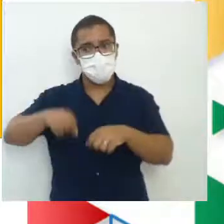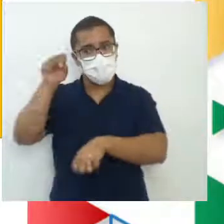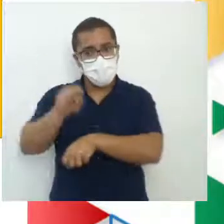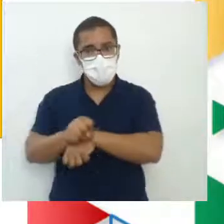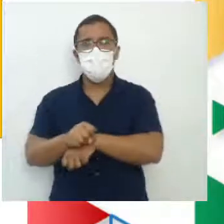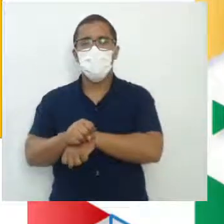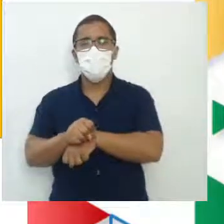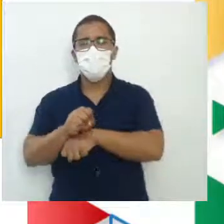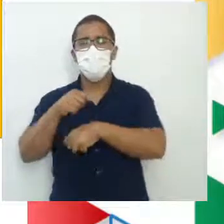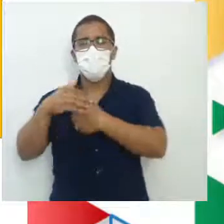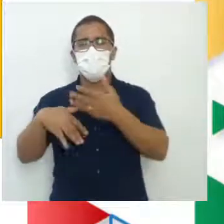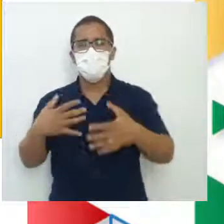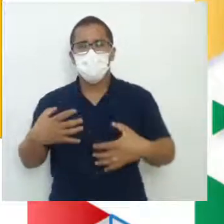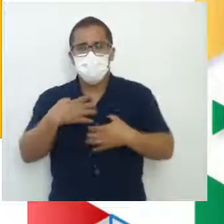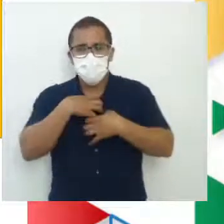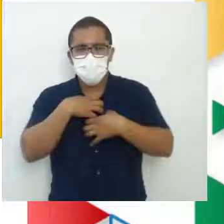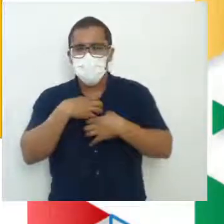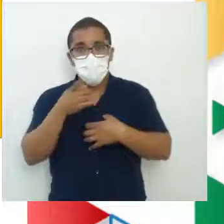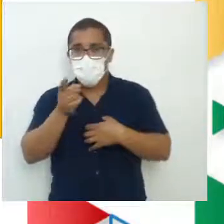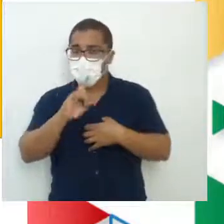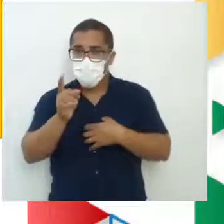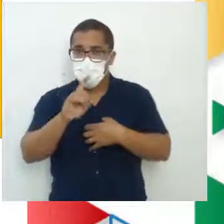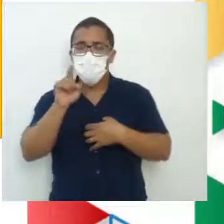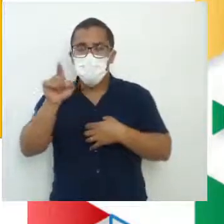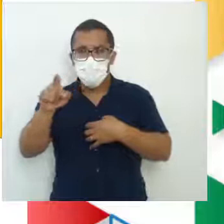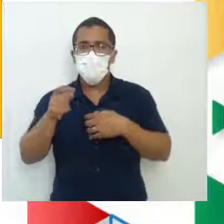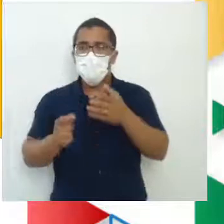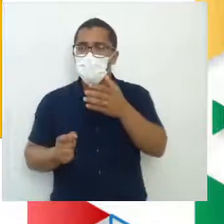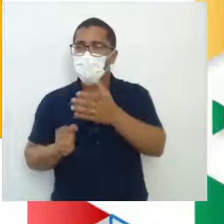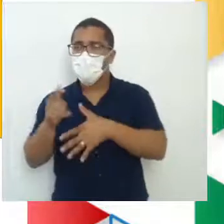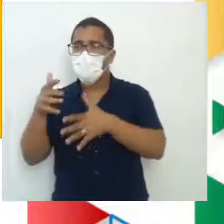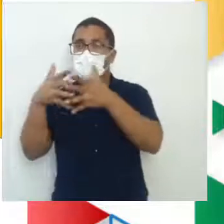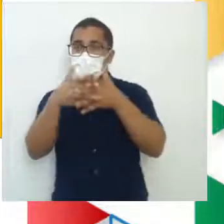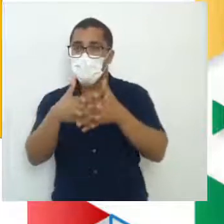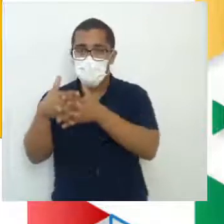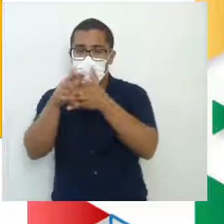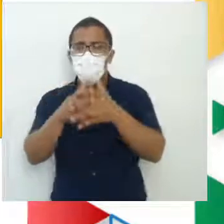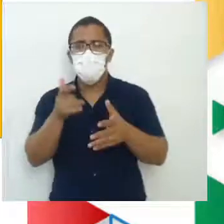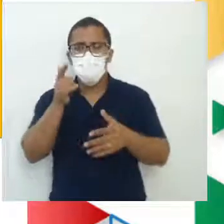deixou abater. Comprou um caminhão e tirou a habilitação